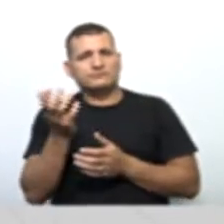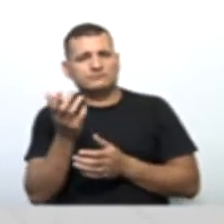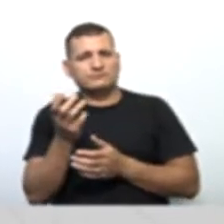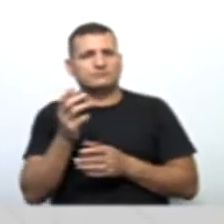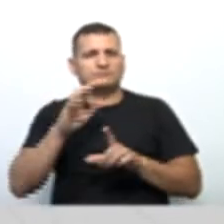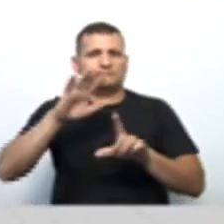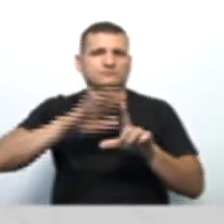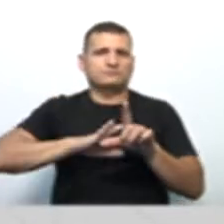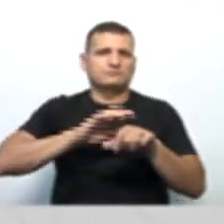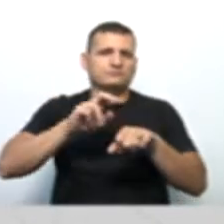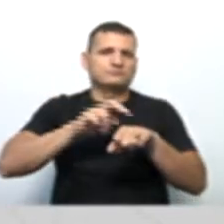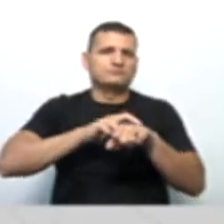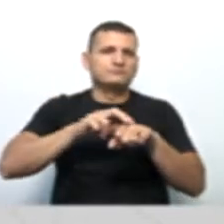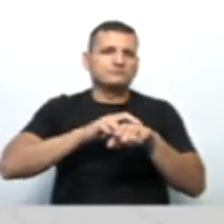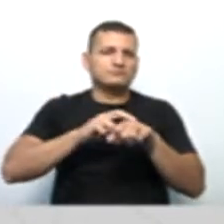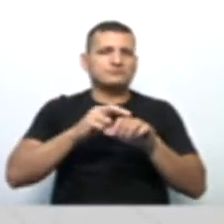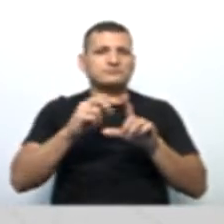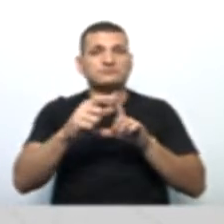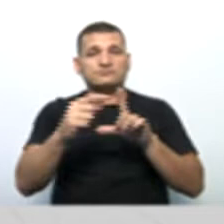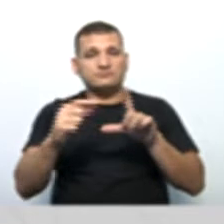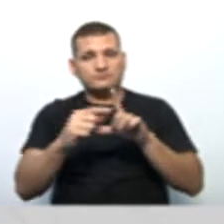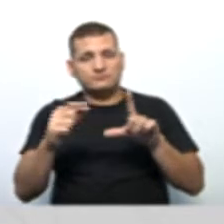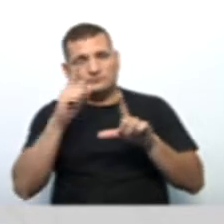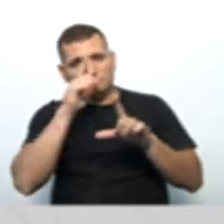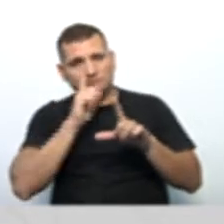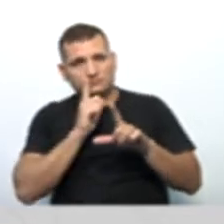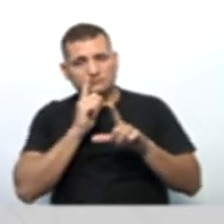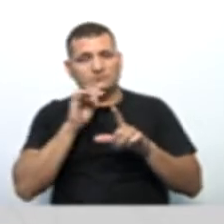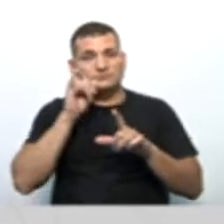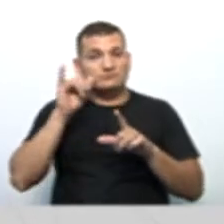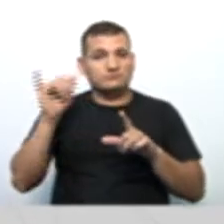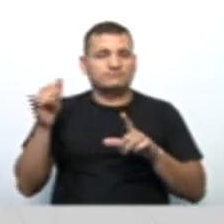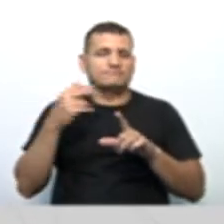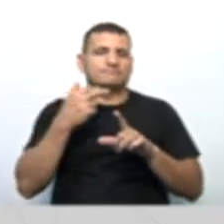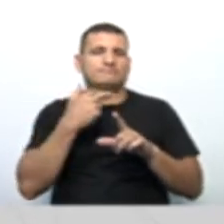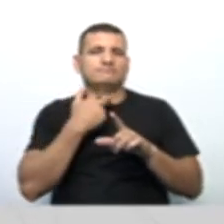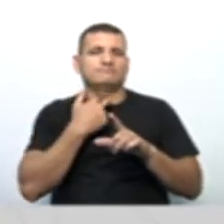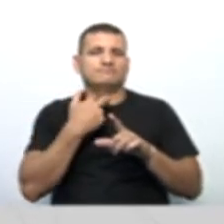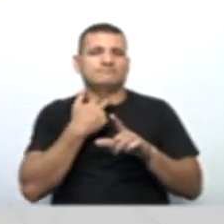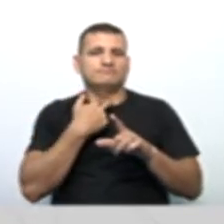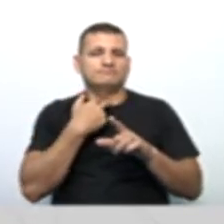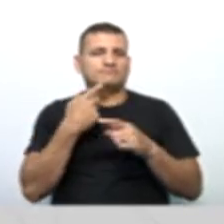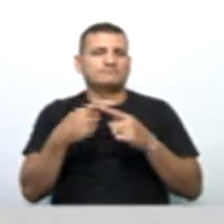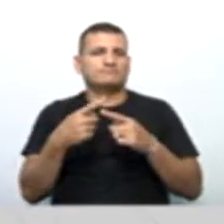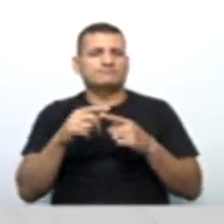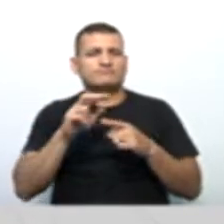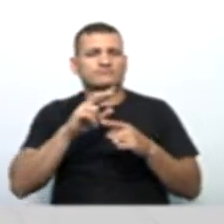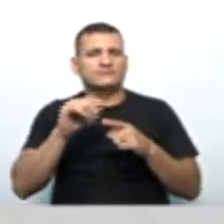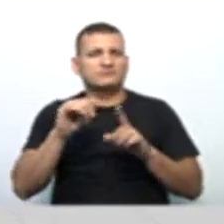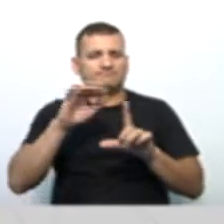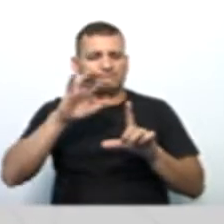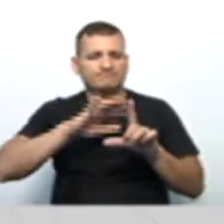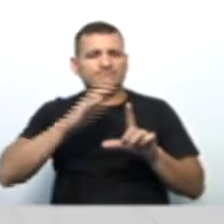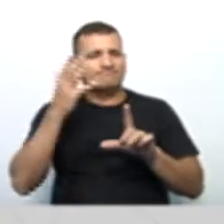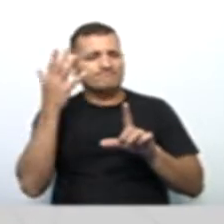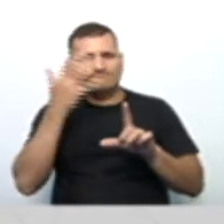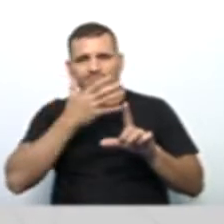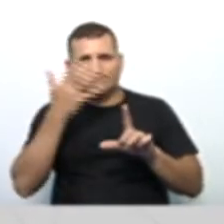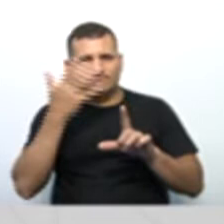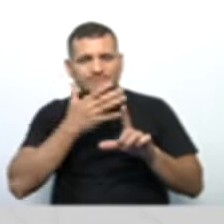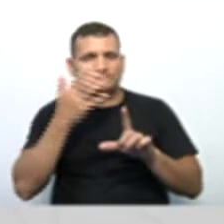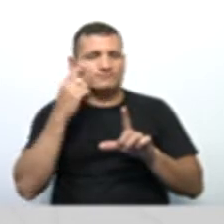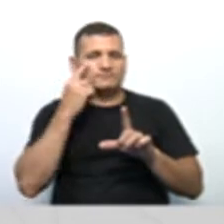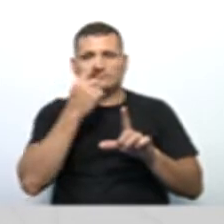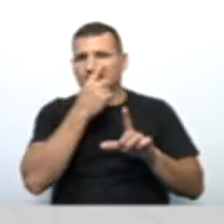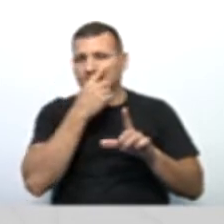verde e as das letras amarelas ele falou não não pode porque vai causar um contraste vai prejudicar a